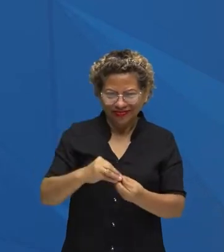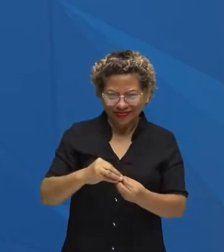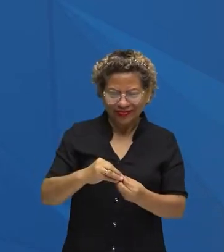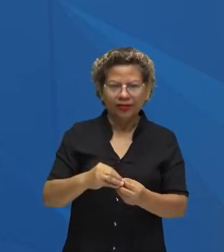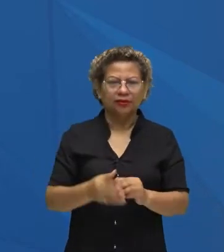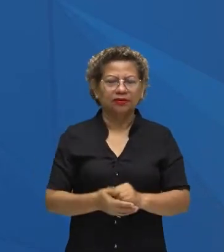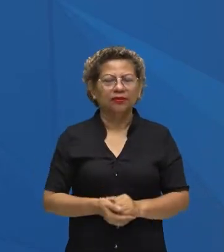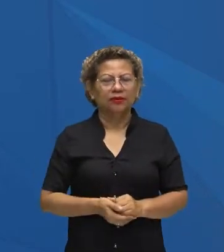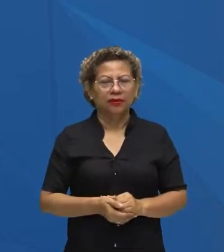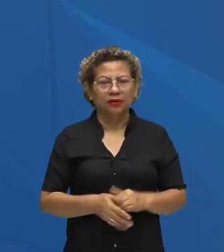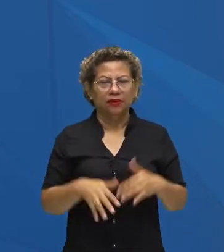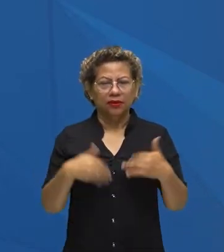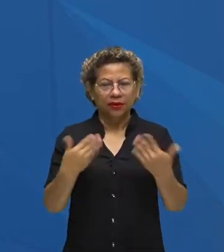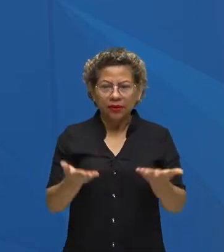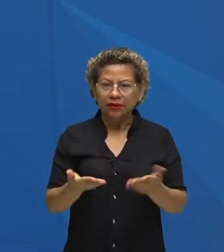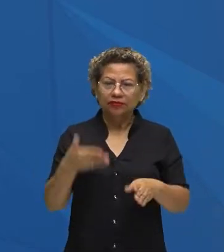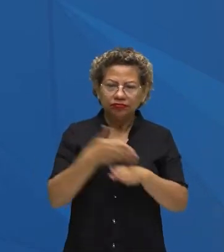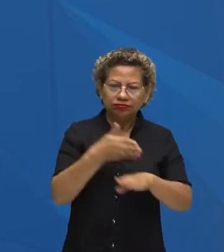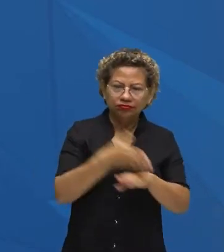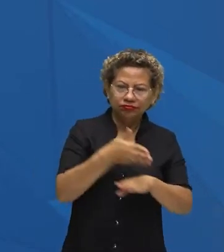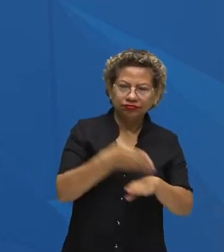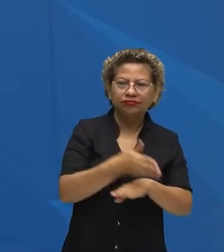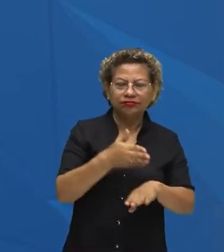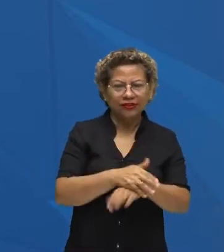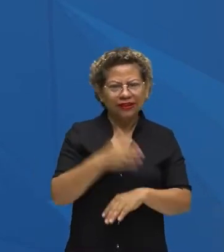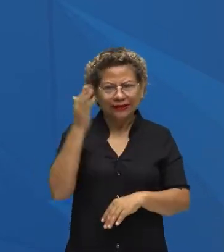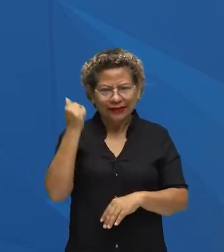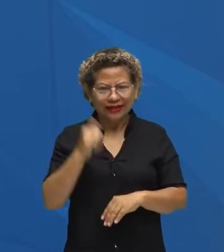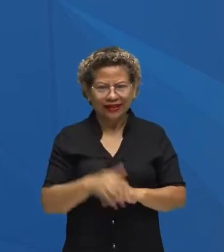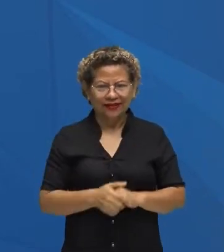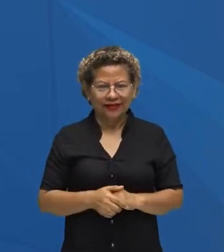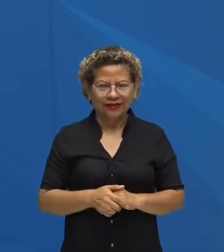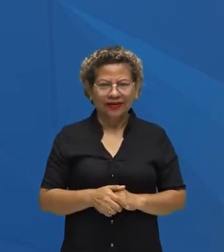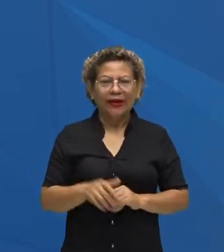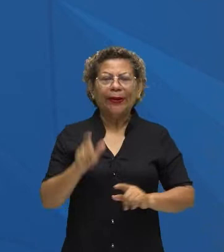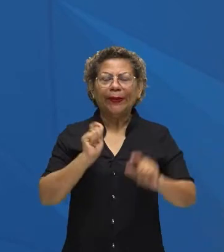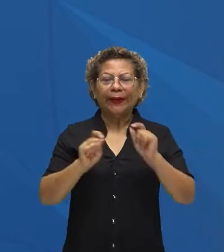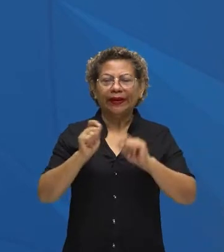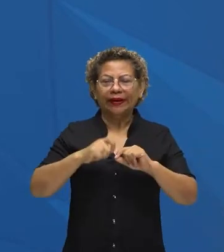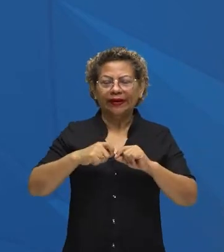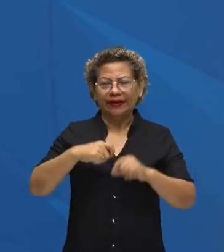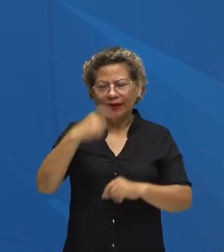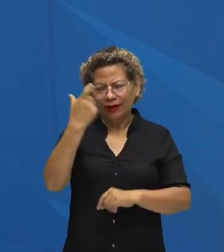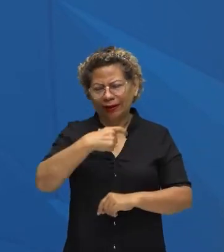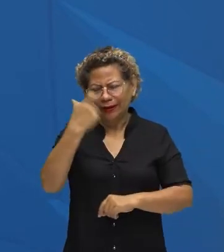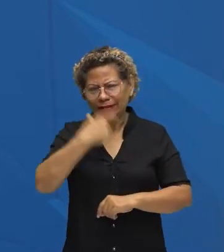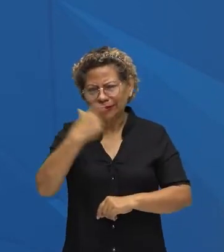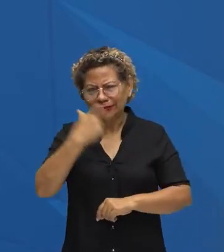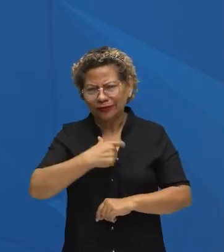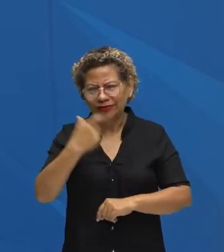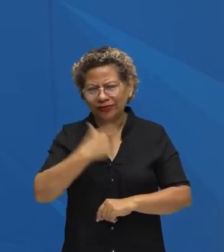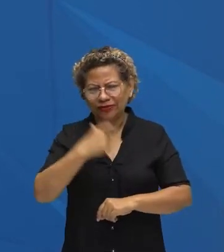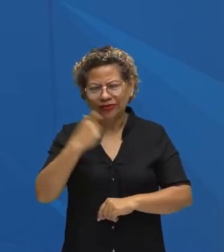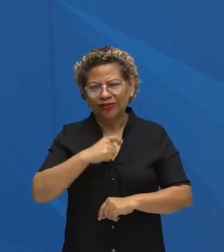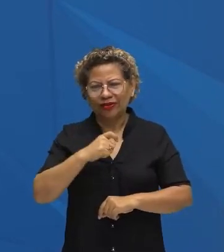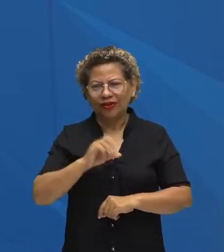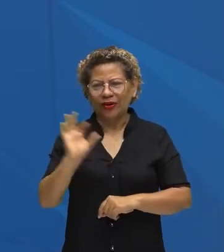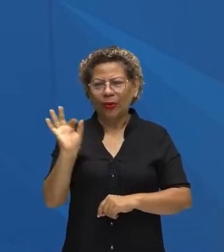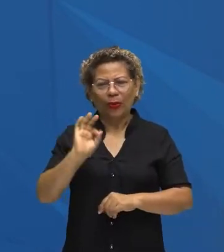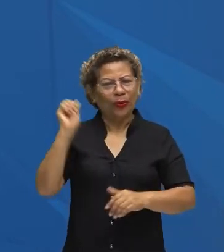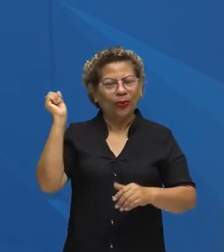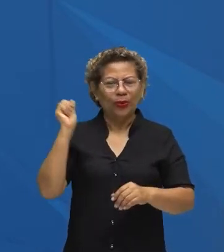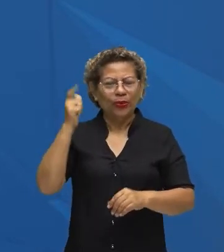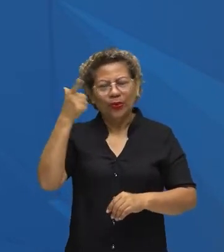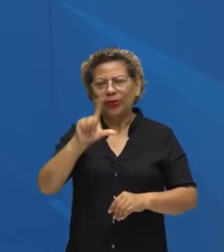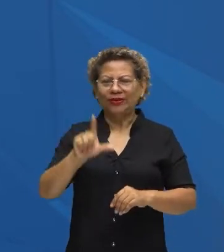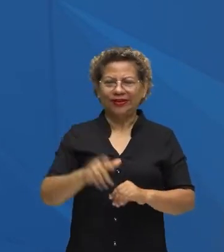tá participando bastante. Tem mais um? Quem não chora não mama. Olha só que legal, né? Então, realmente, o